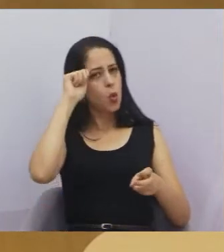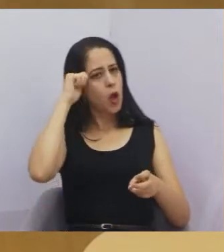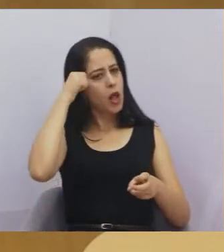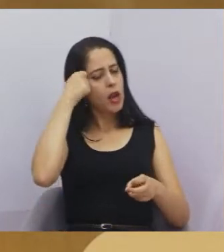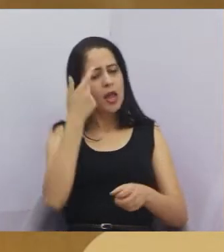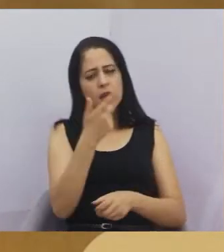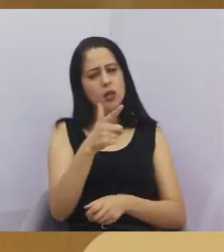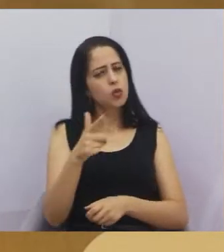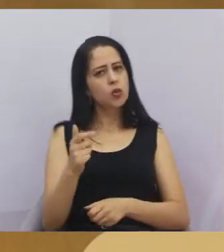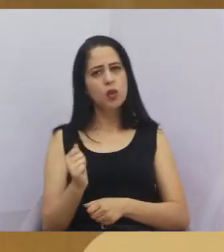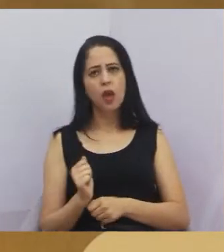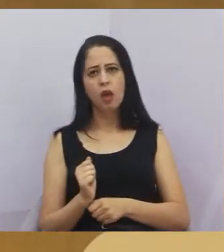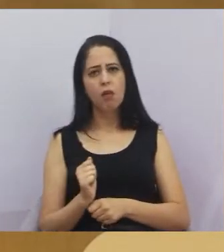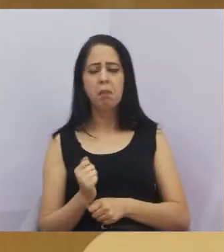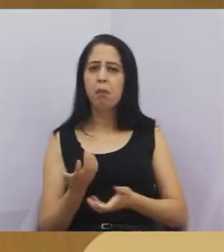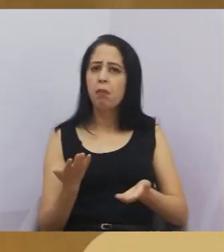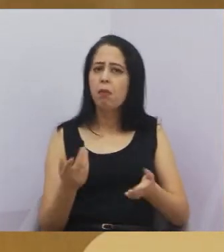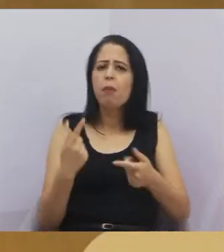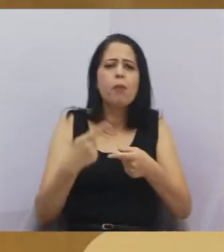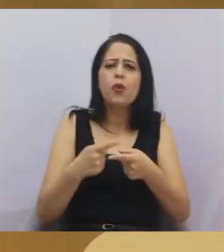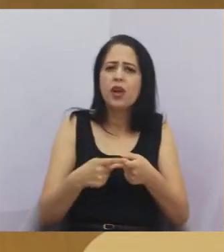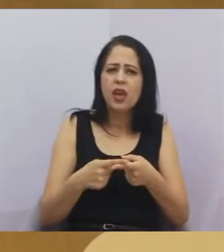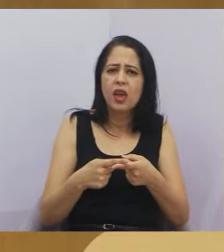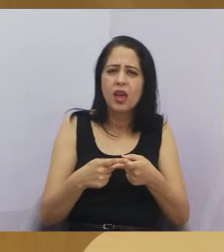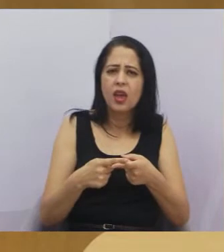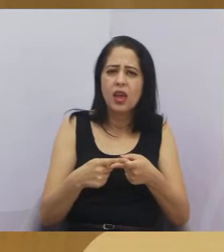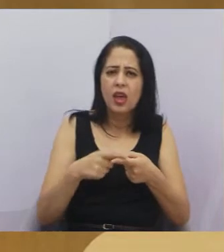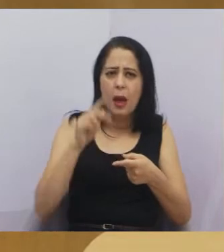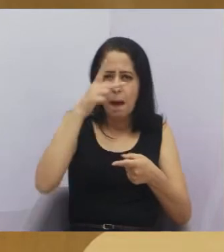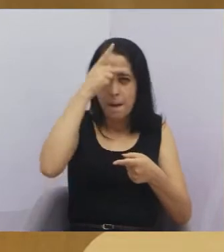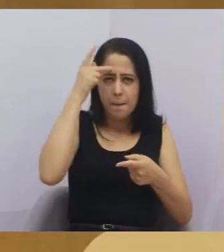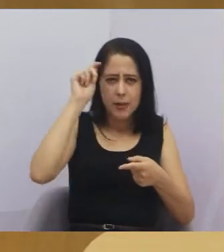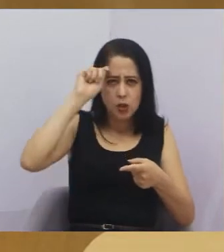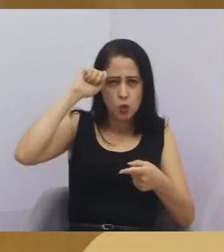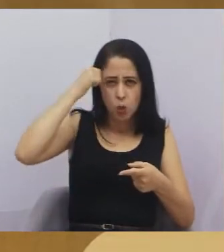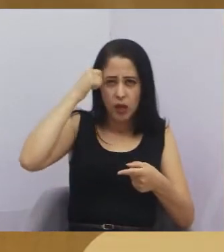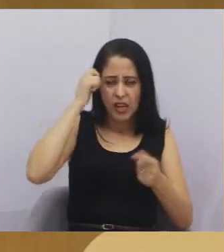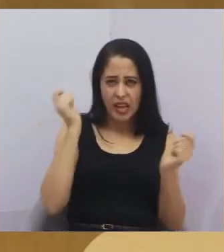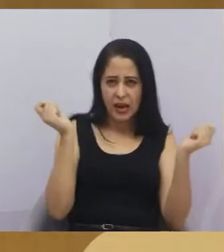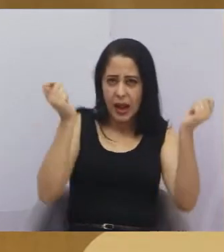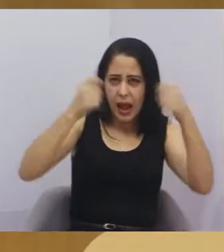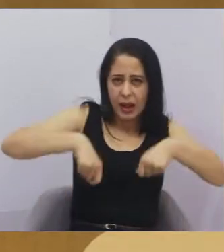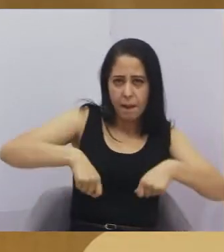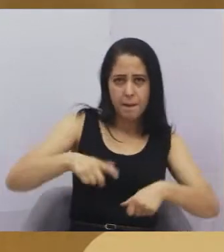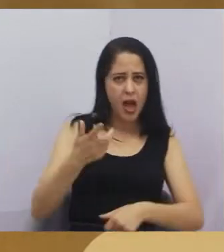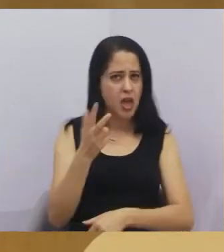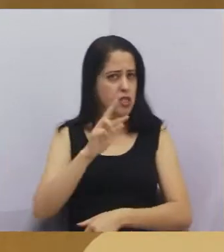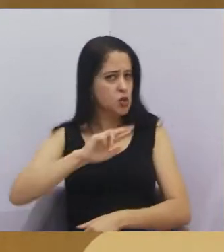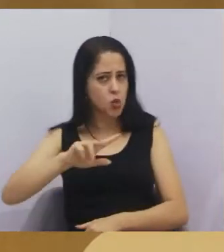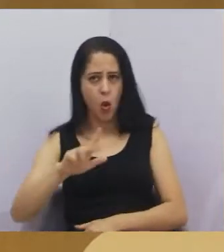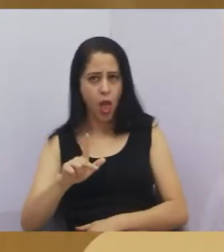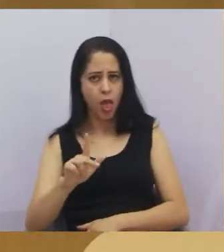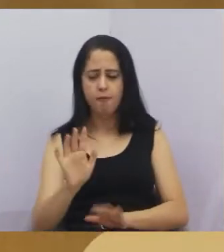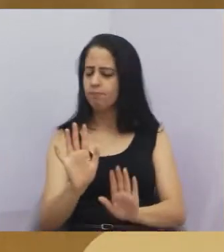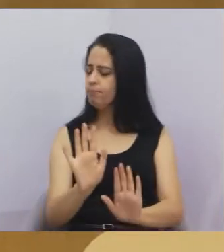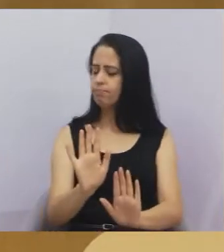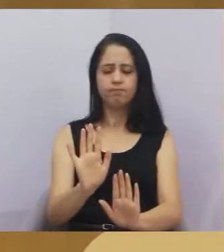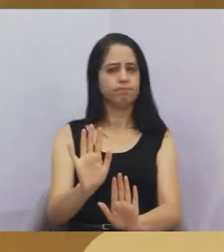têm capacidade? Muito pelo contrário. Muito pelo contrário, o que a gente não tem nesse país